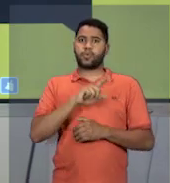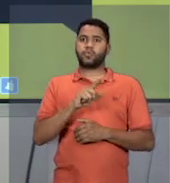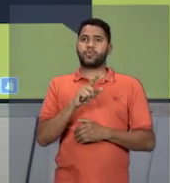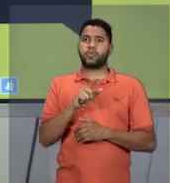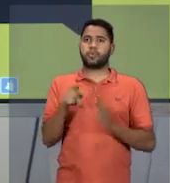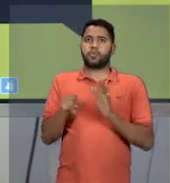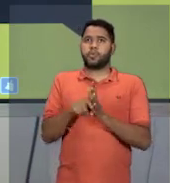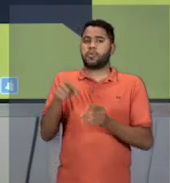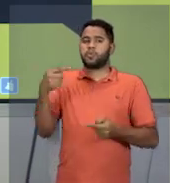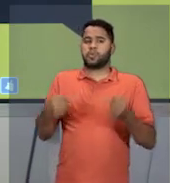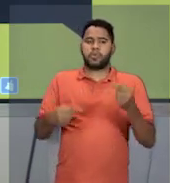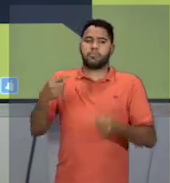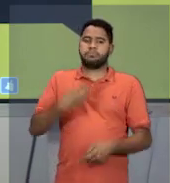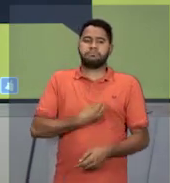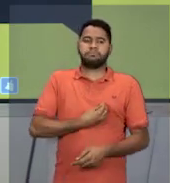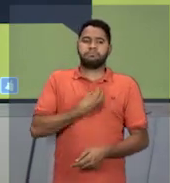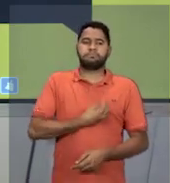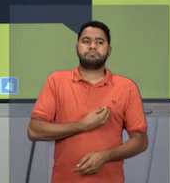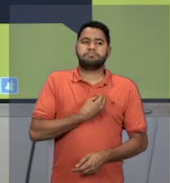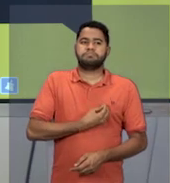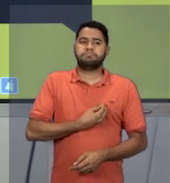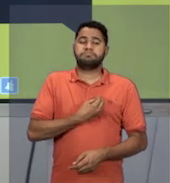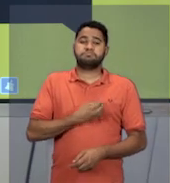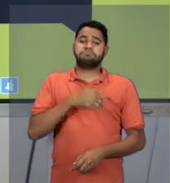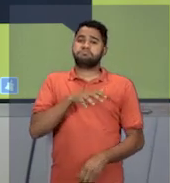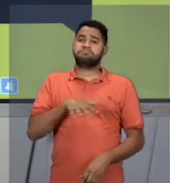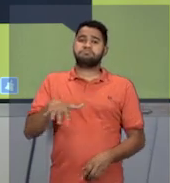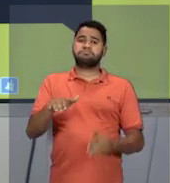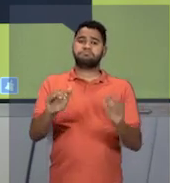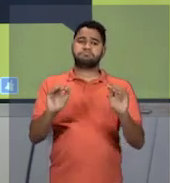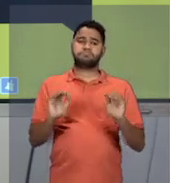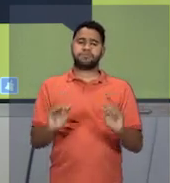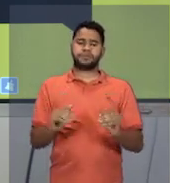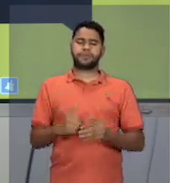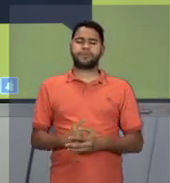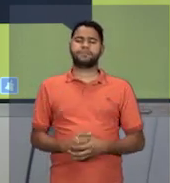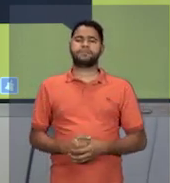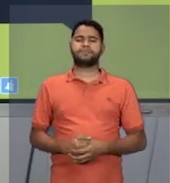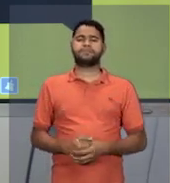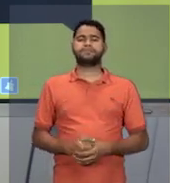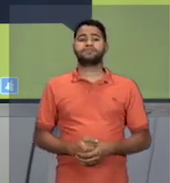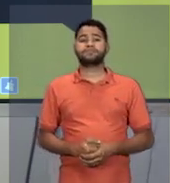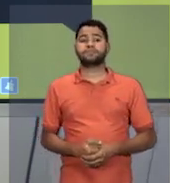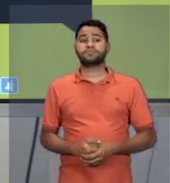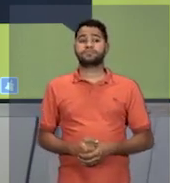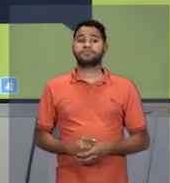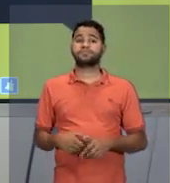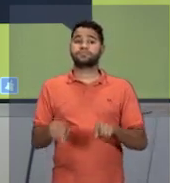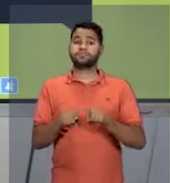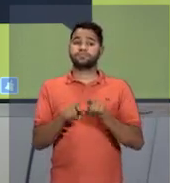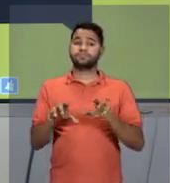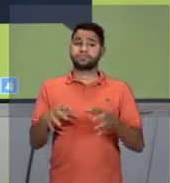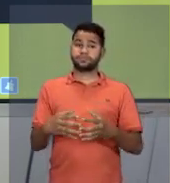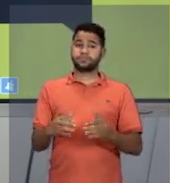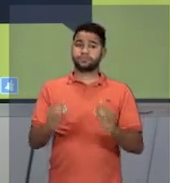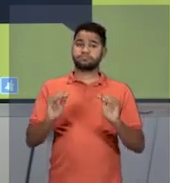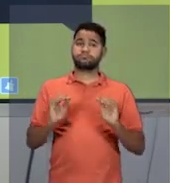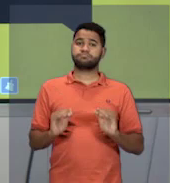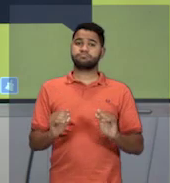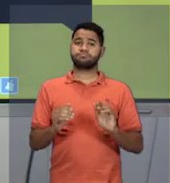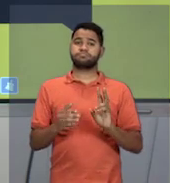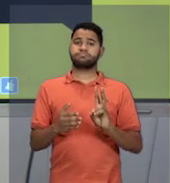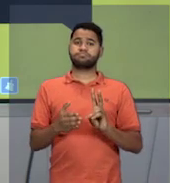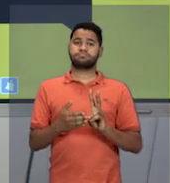cargo político e viviam ali, né, muitas vezes à margem ali da sociedade. Além dos mestiços, nós tínhamos também